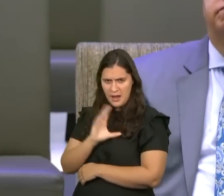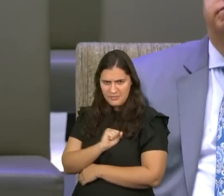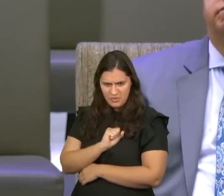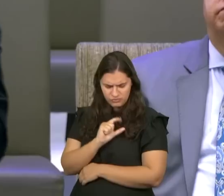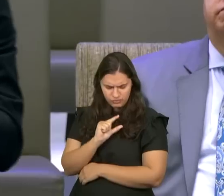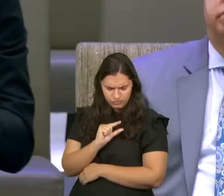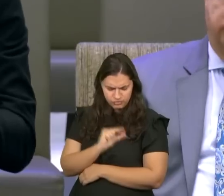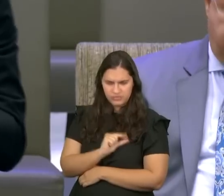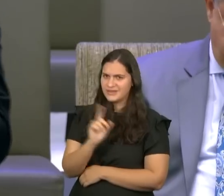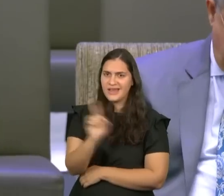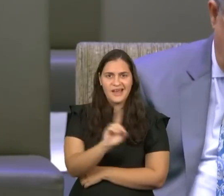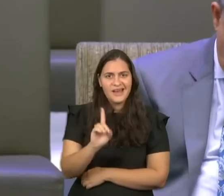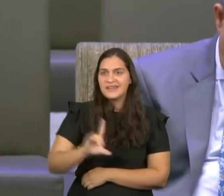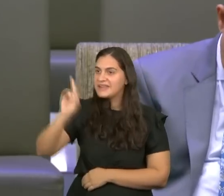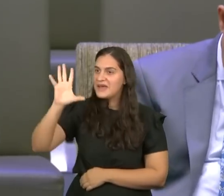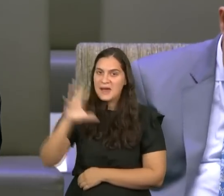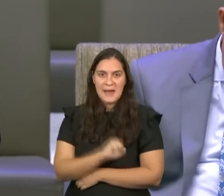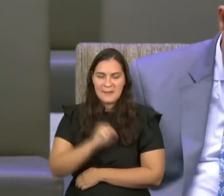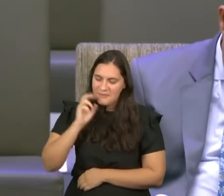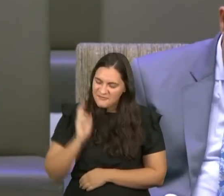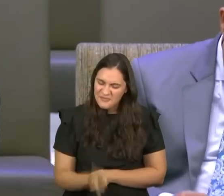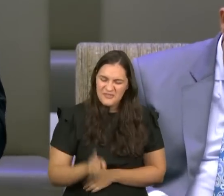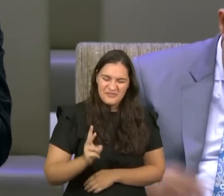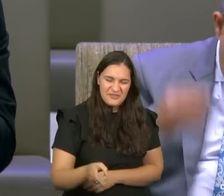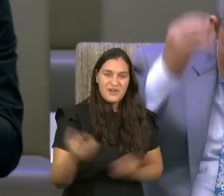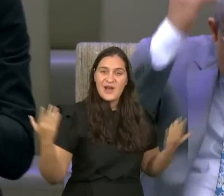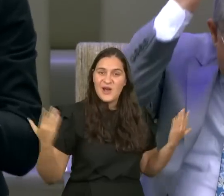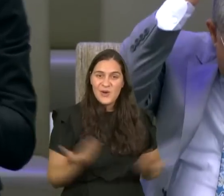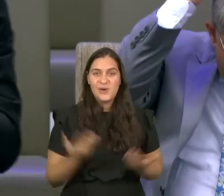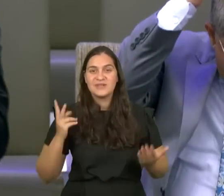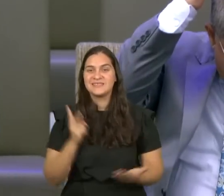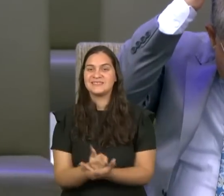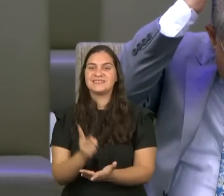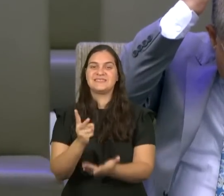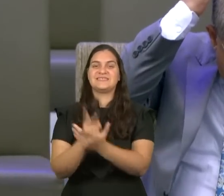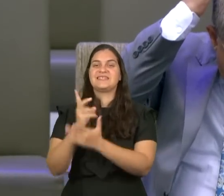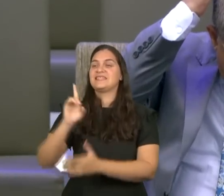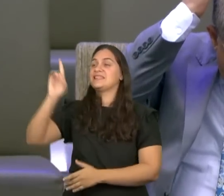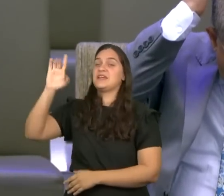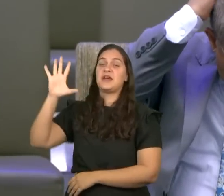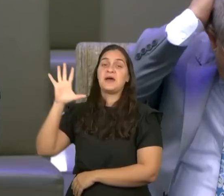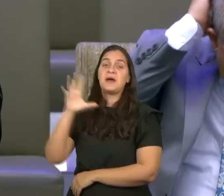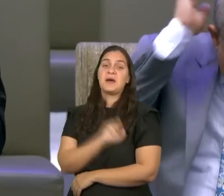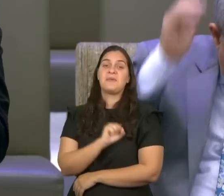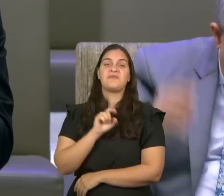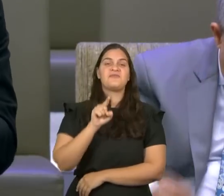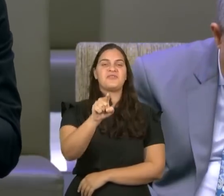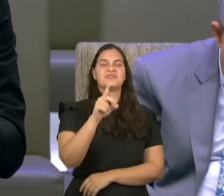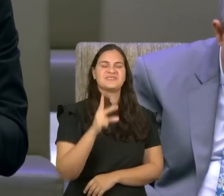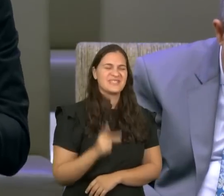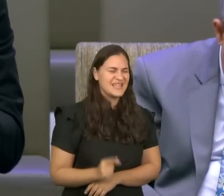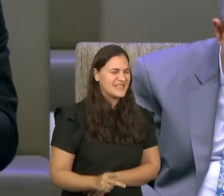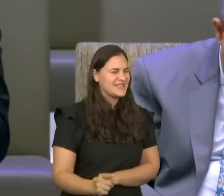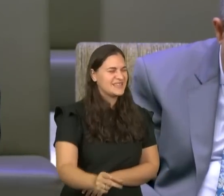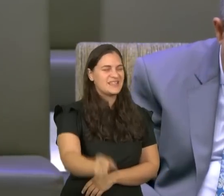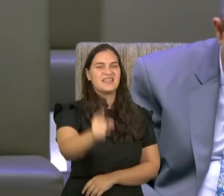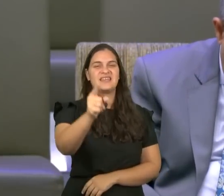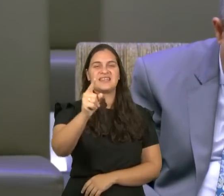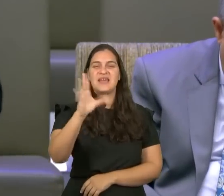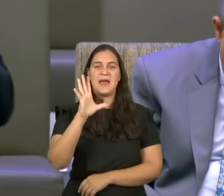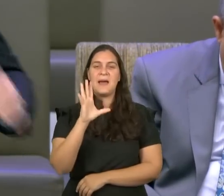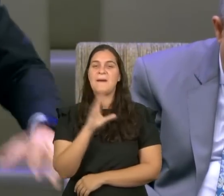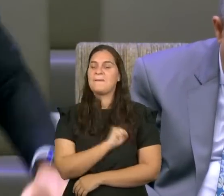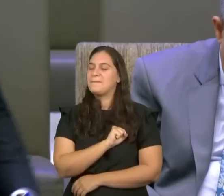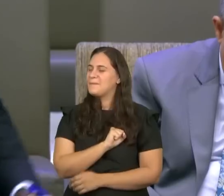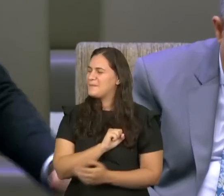ti ele te ama hoje e sempre ele te ama com o amor eterno com amor